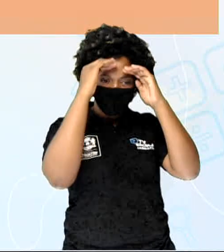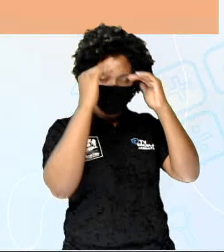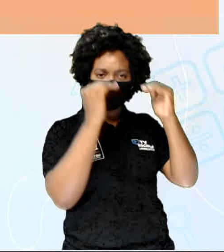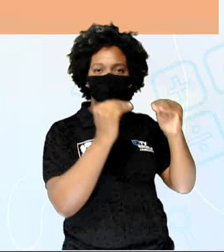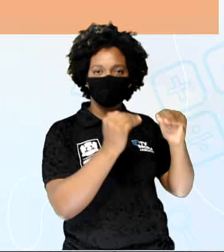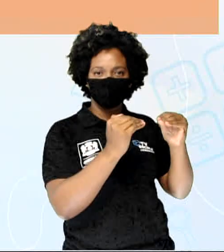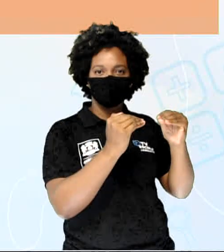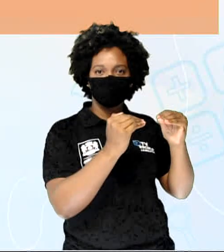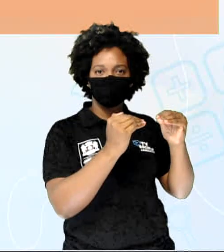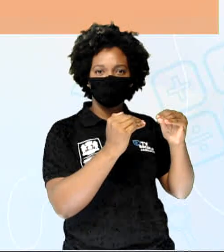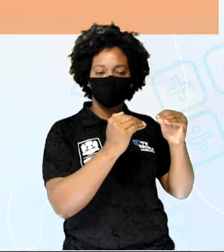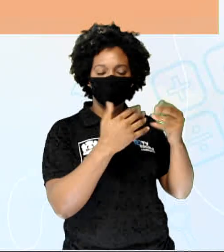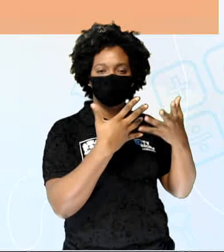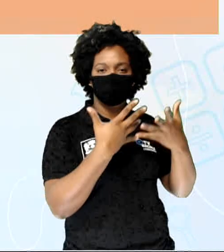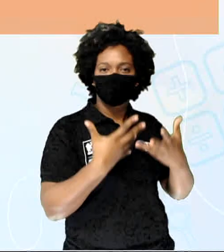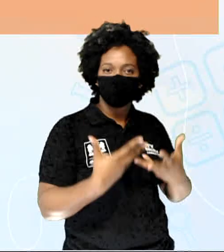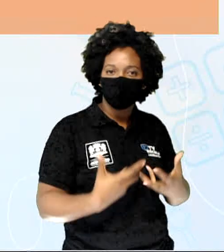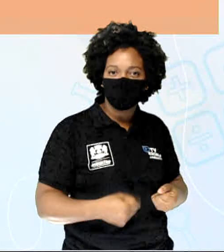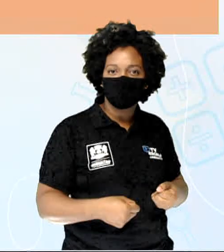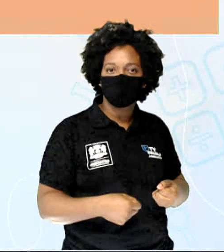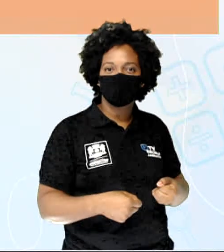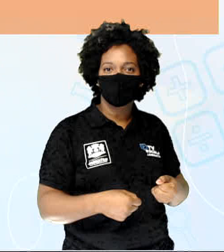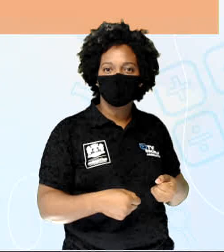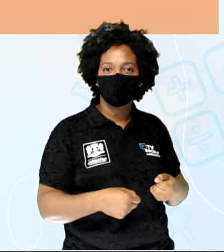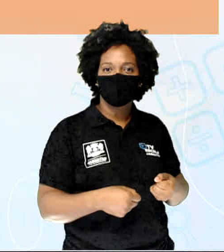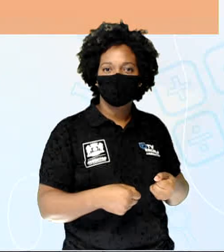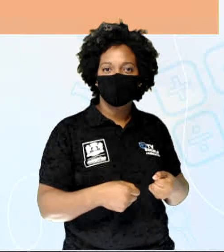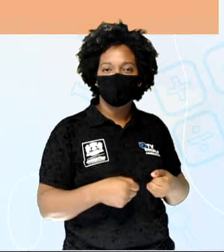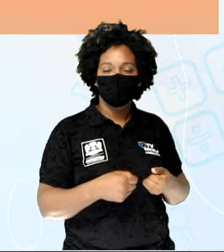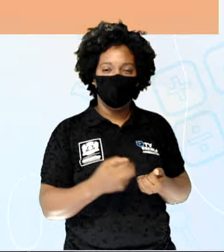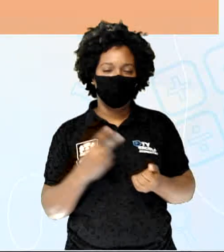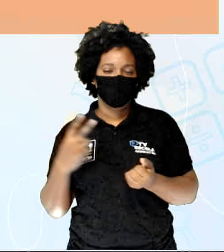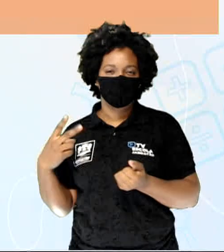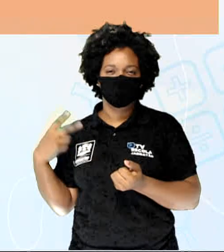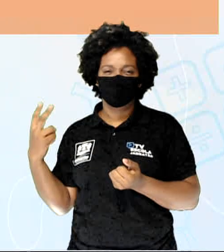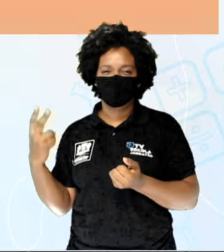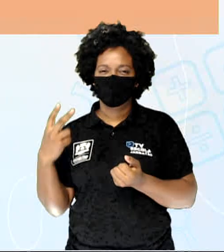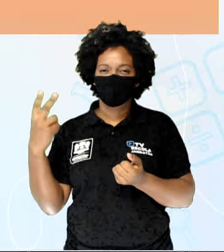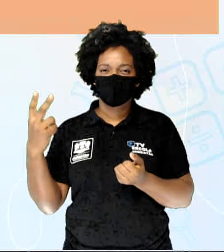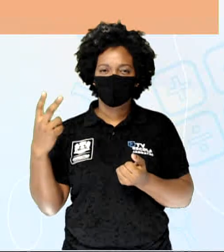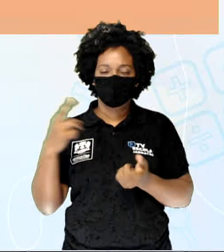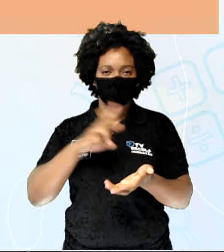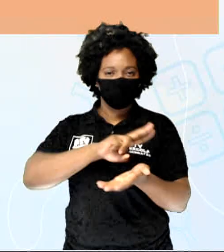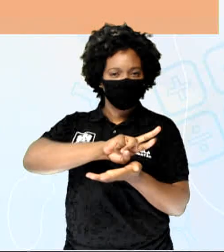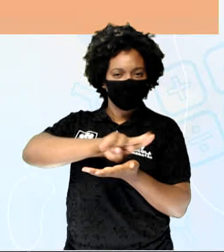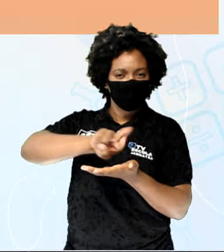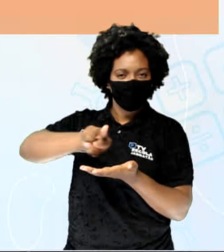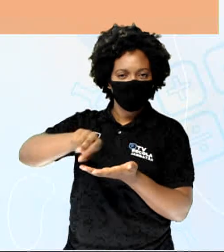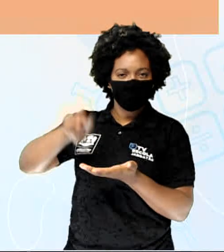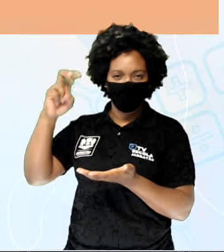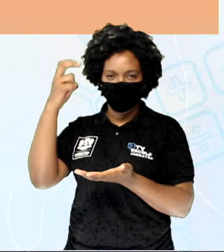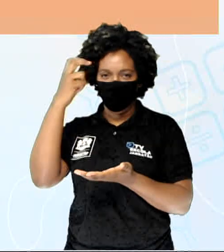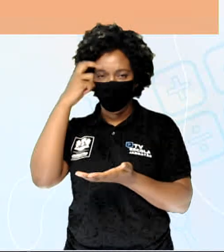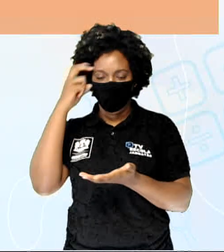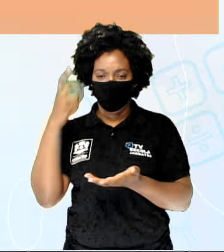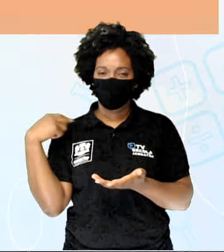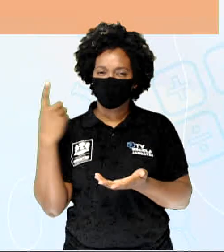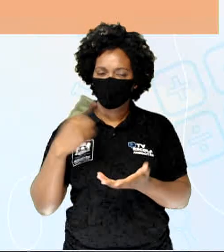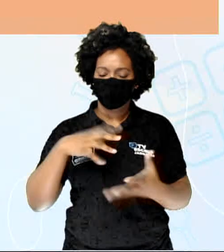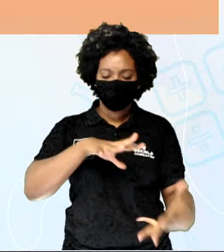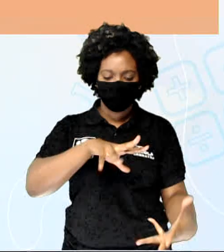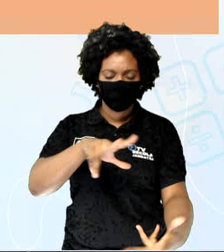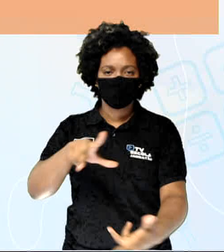respeito, a aceitação e o apreço da riqueza e da diversidade das culturas de nosso